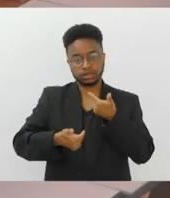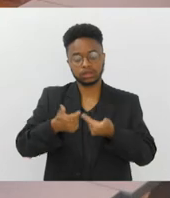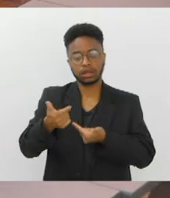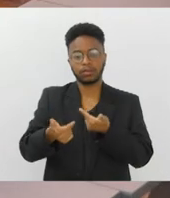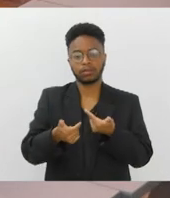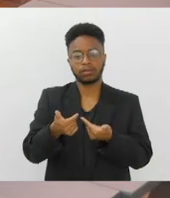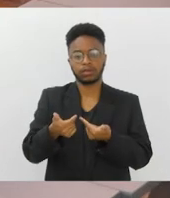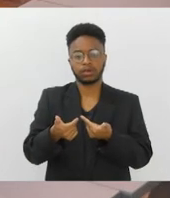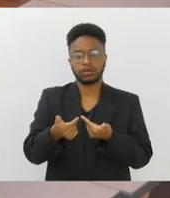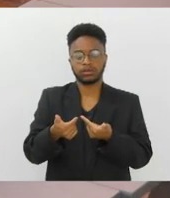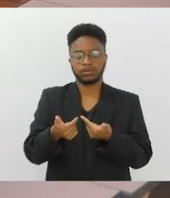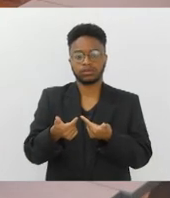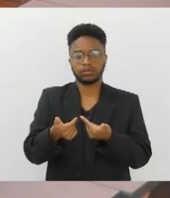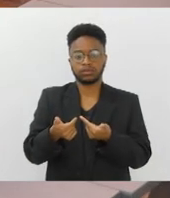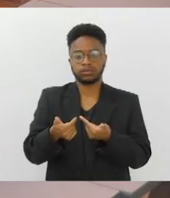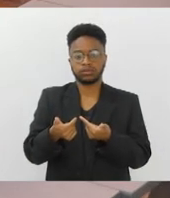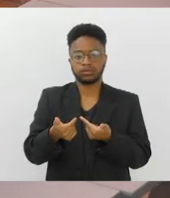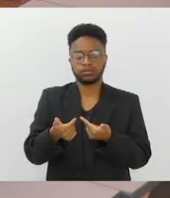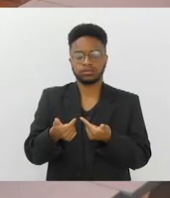feito ali